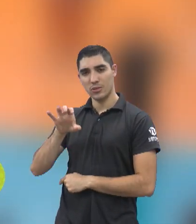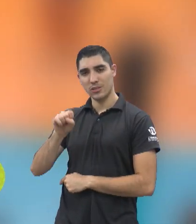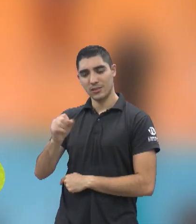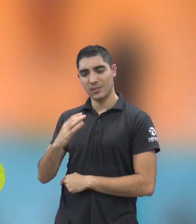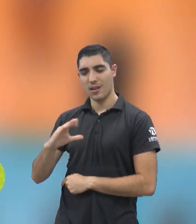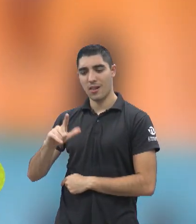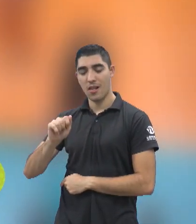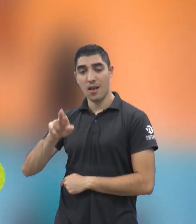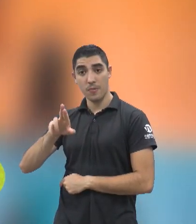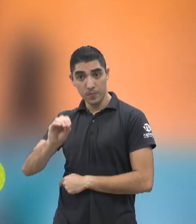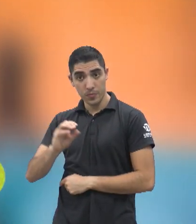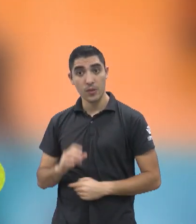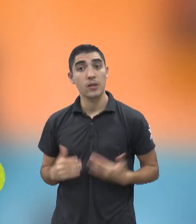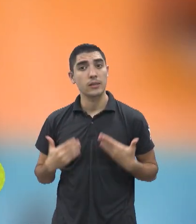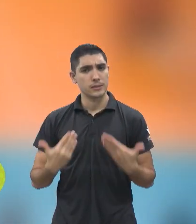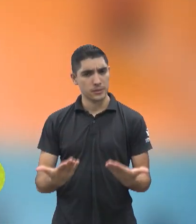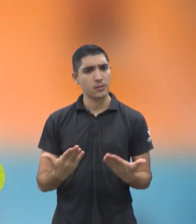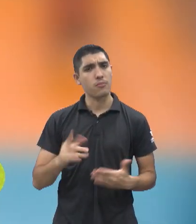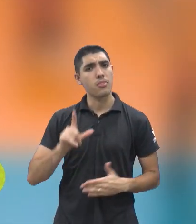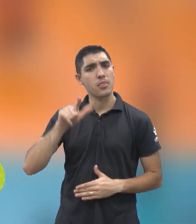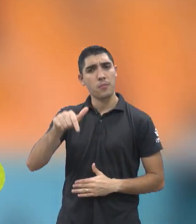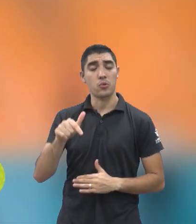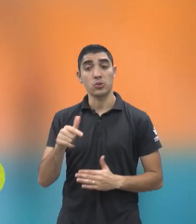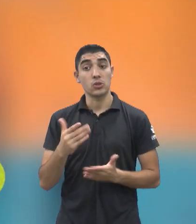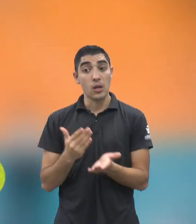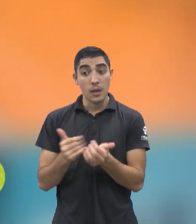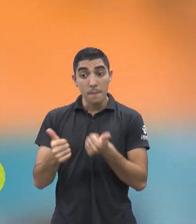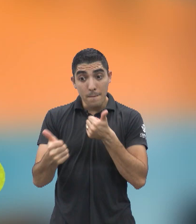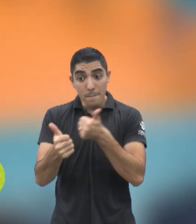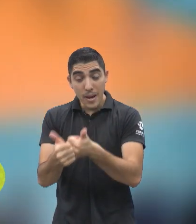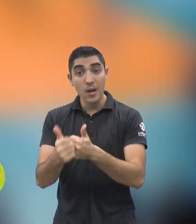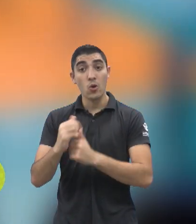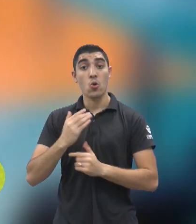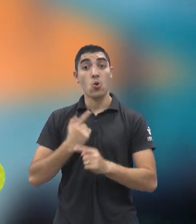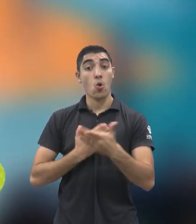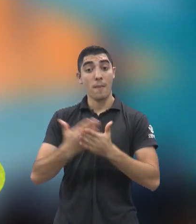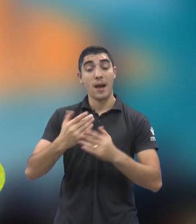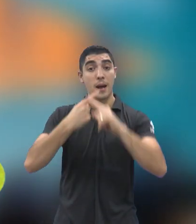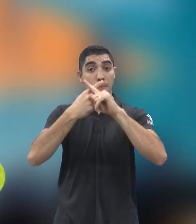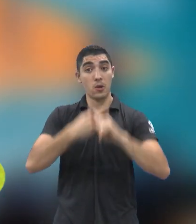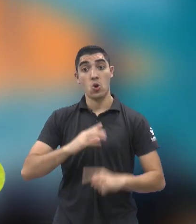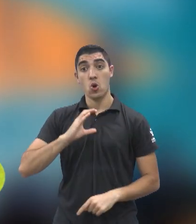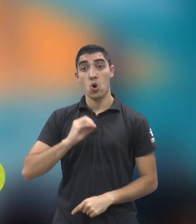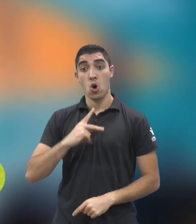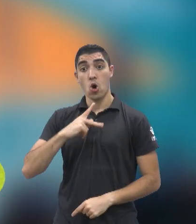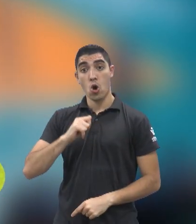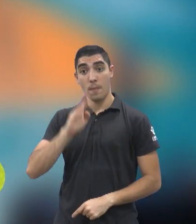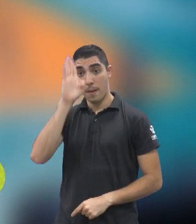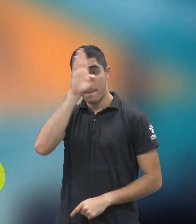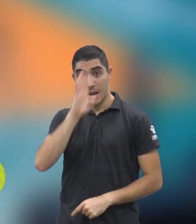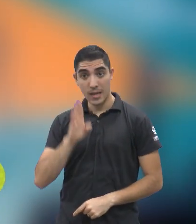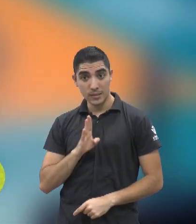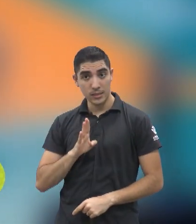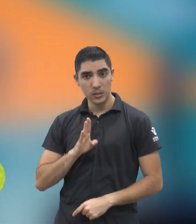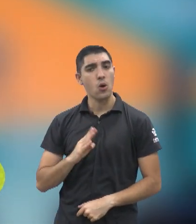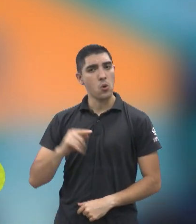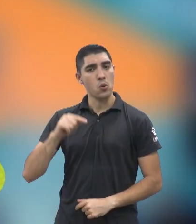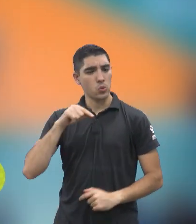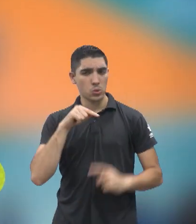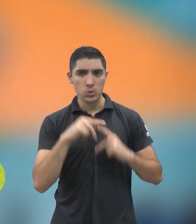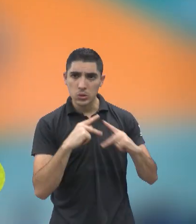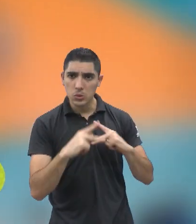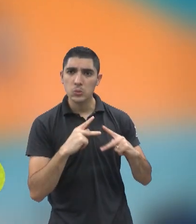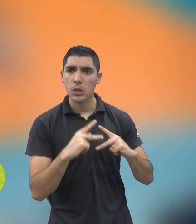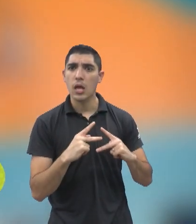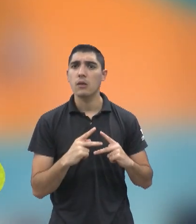as atenções se voltaram para a Copa Brasil, que reuniu os 8 melhores times do primeiro turno da Superliga. O